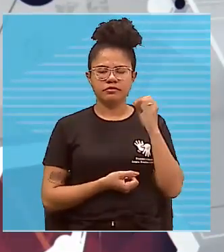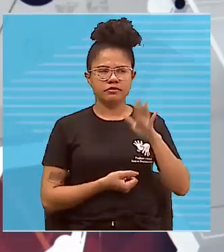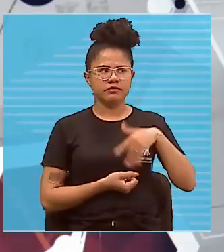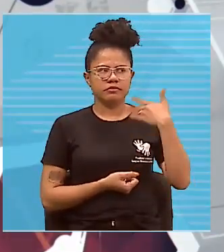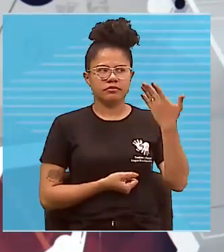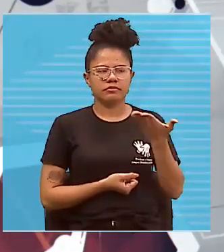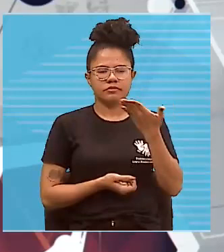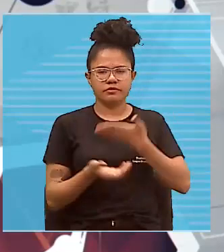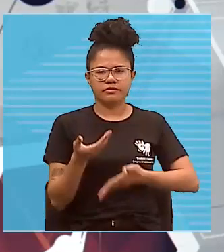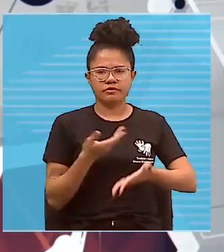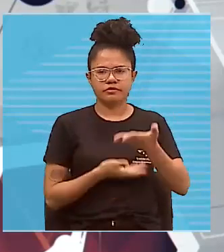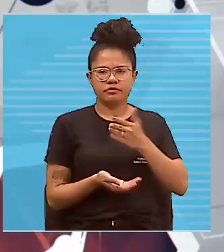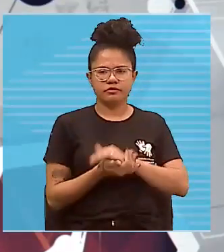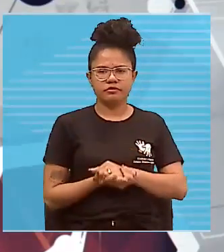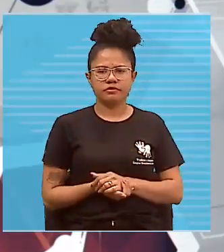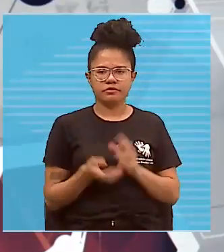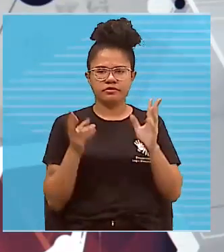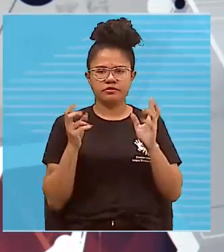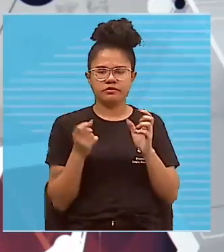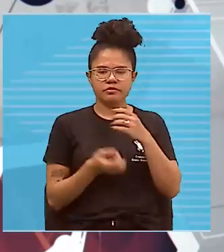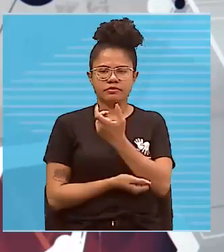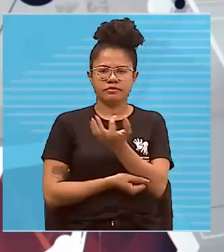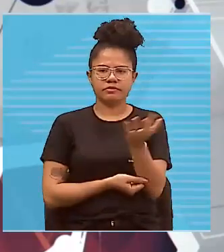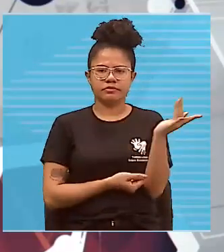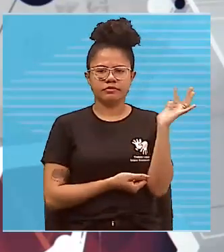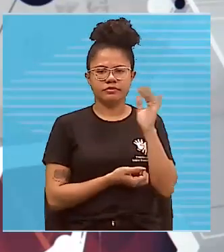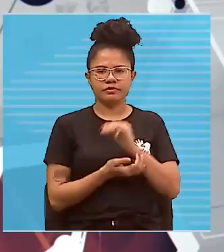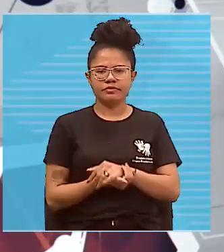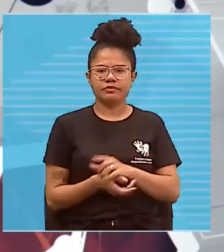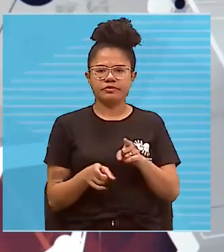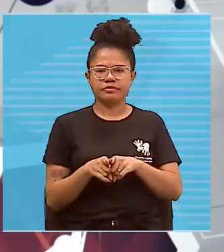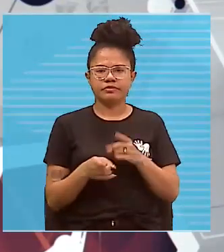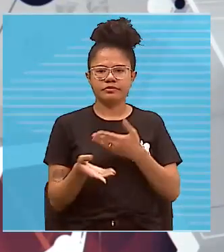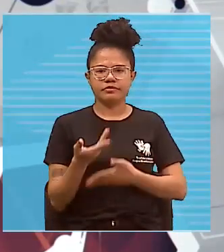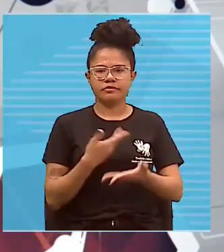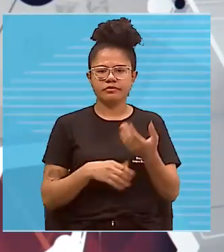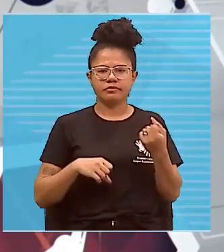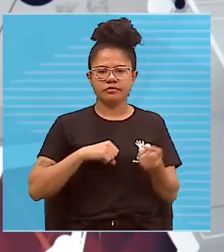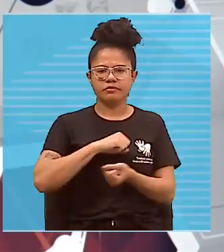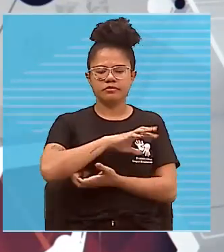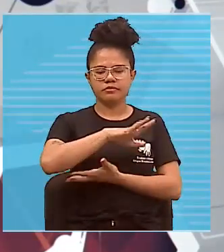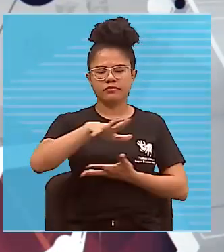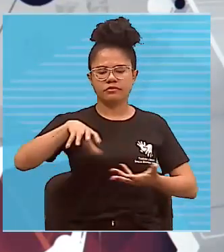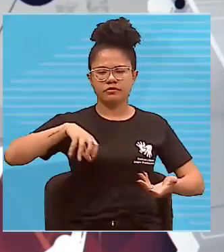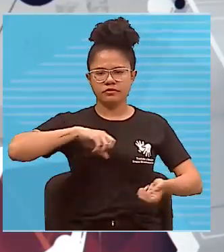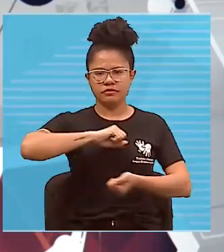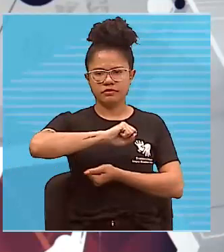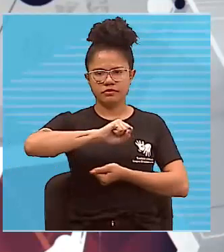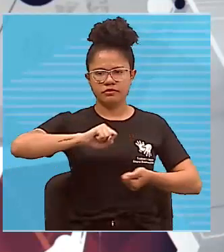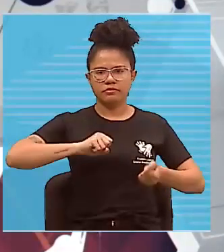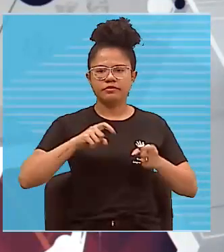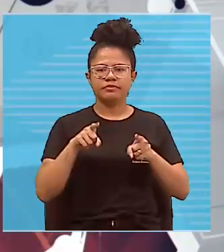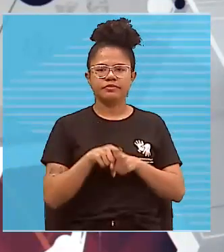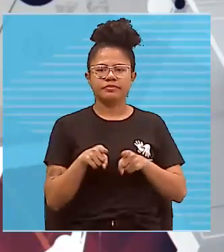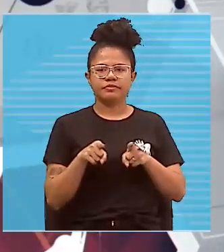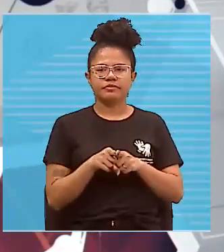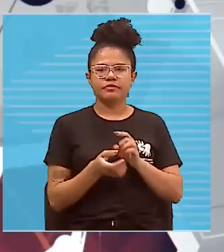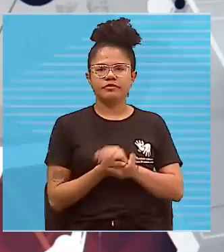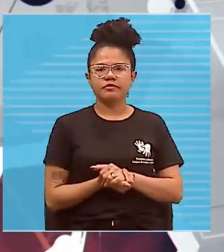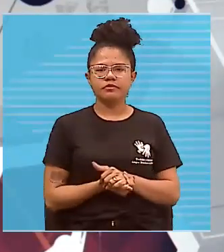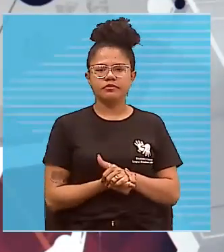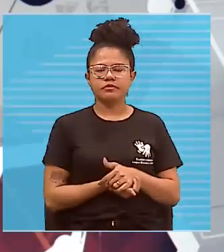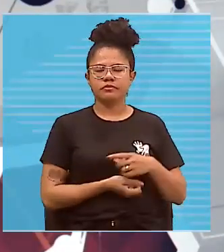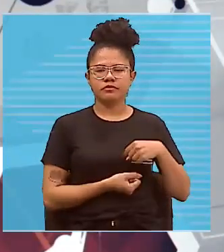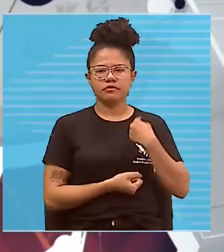questões ambientais e falando um pouco também sobre sustentabilidade, né? Nós estamos aqui no terceiro ano, e eu achei